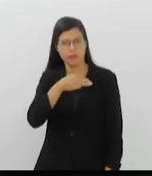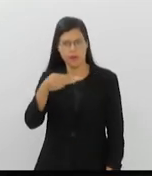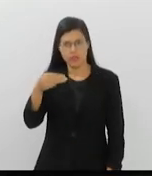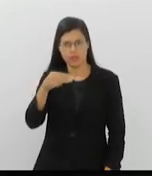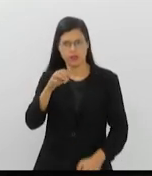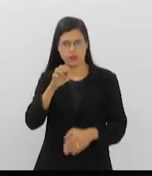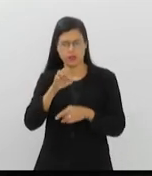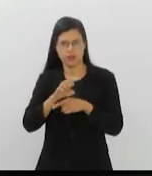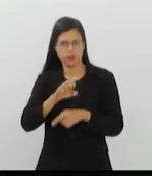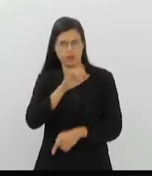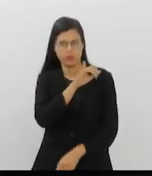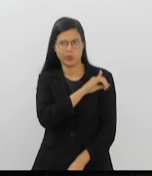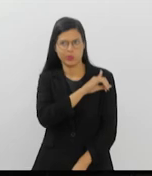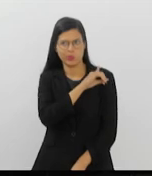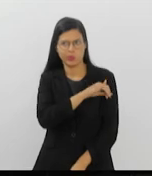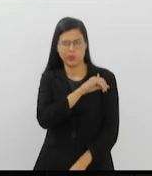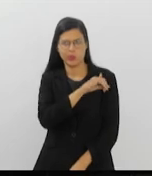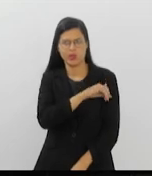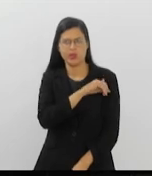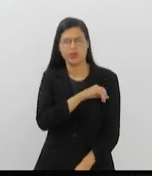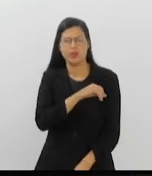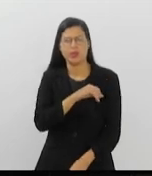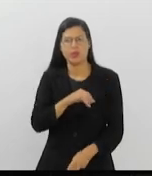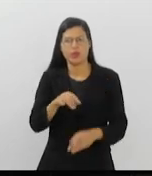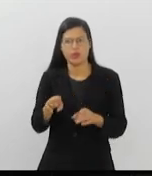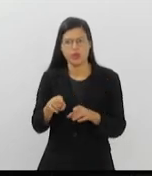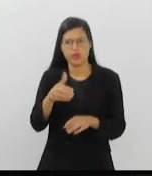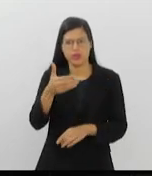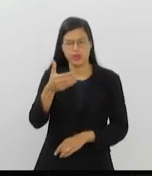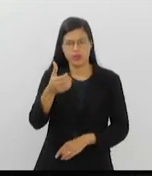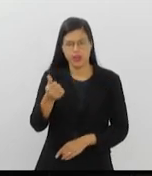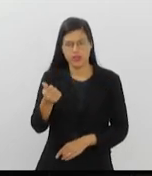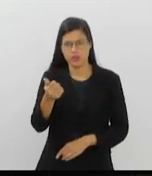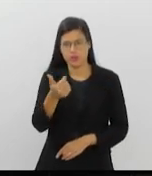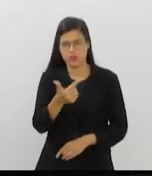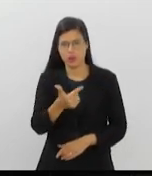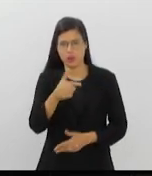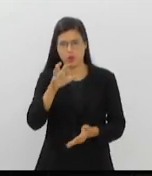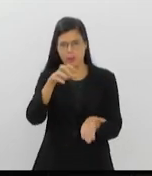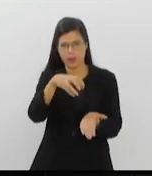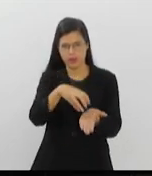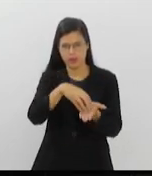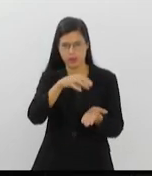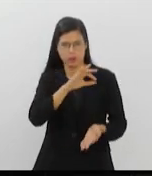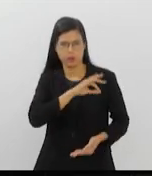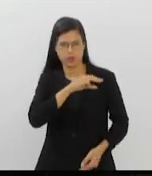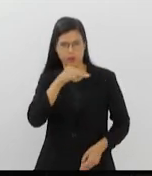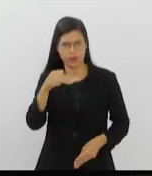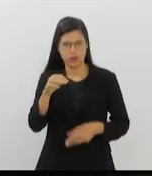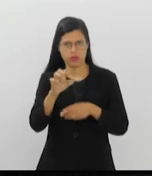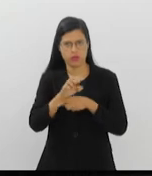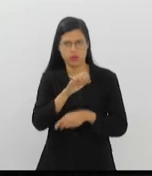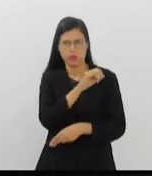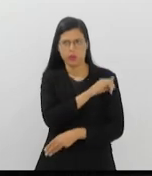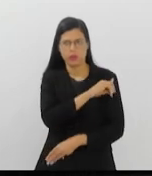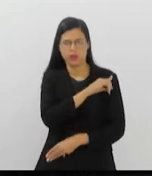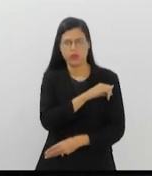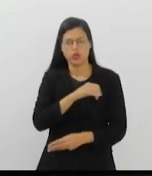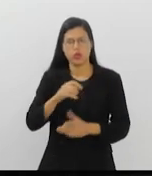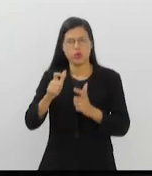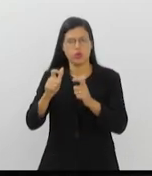de Janeiro integrantes do 12º Batalhão de Polícia Militar do Estado do Rio que se localiza em